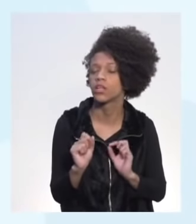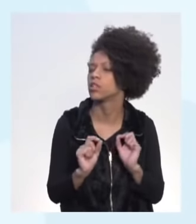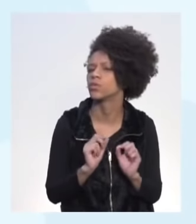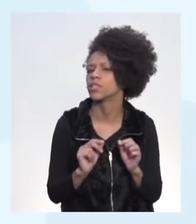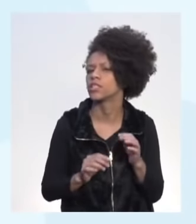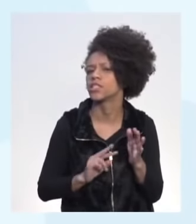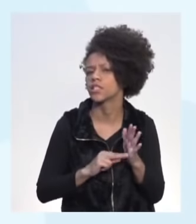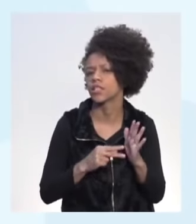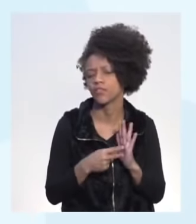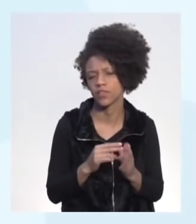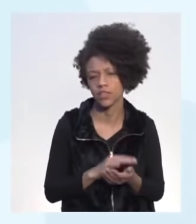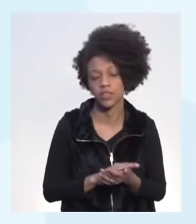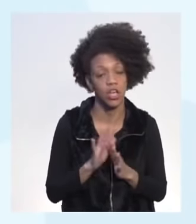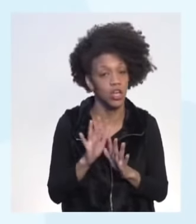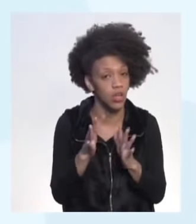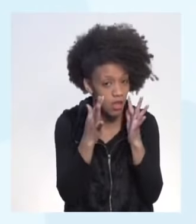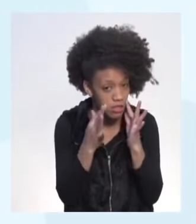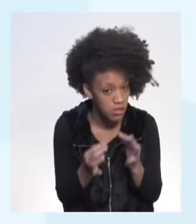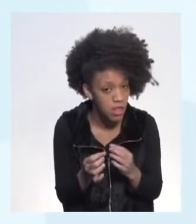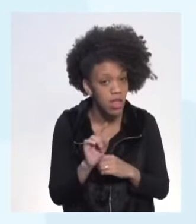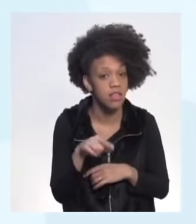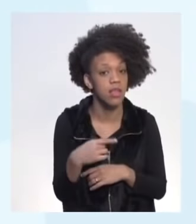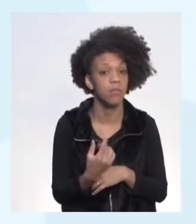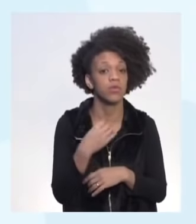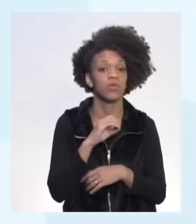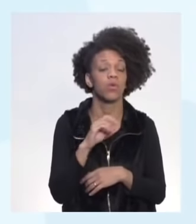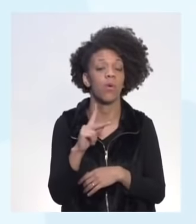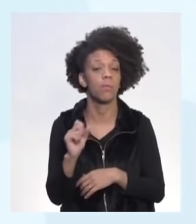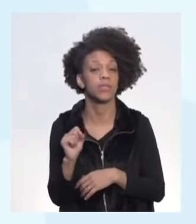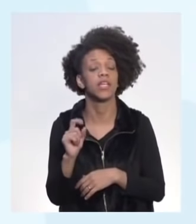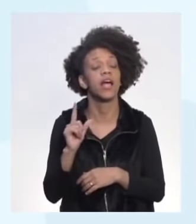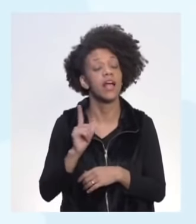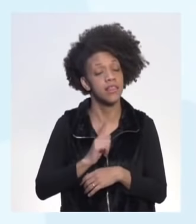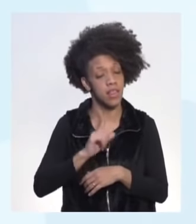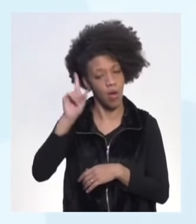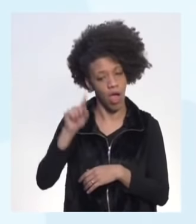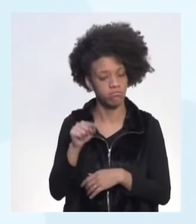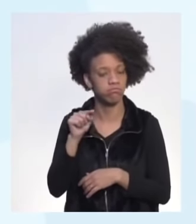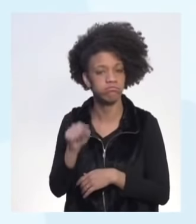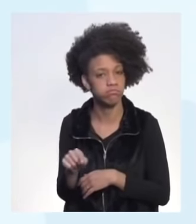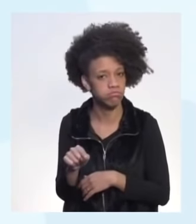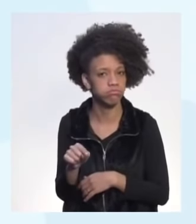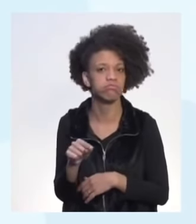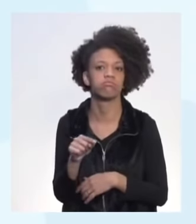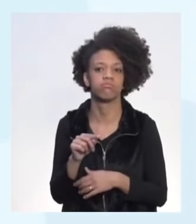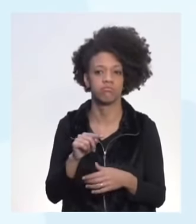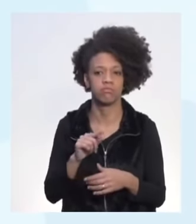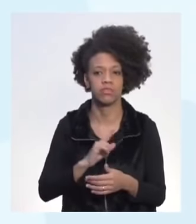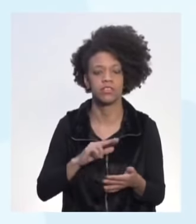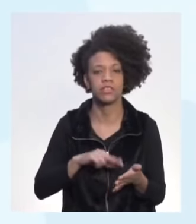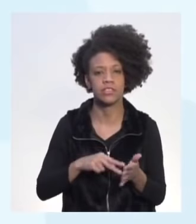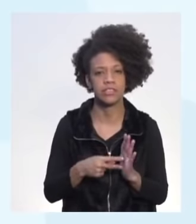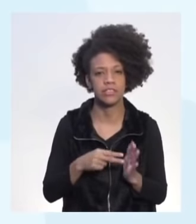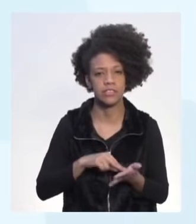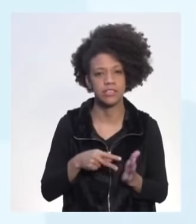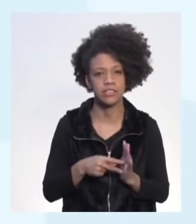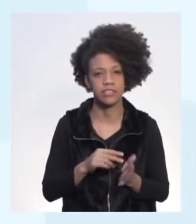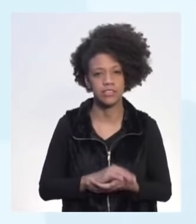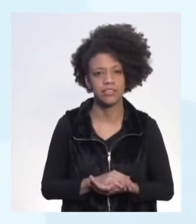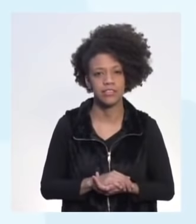ela significa. E olhem que depois do OPS nós temos uma exclamação aí também, que faz todo sentido. Então, respondam a 3